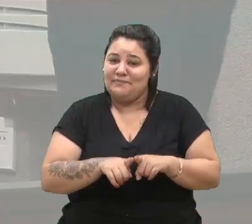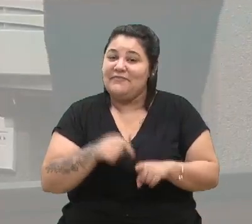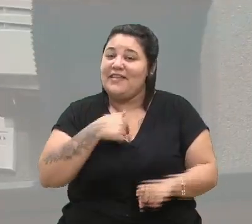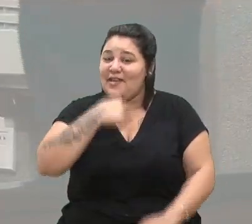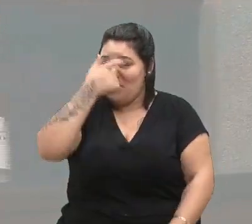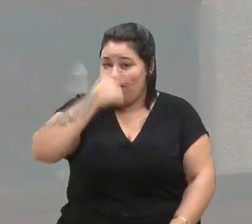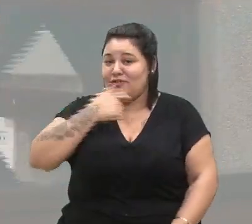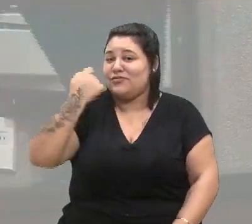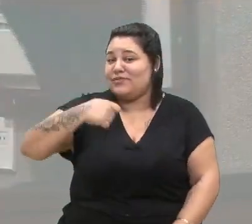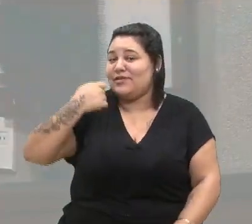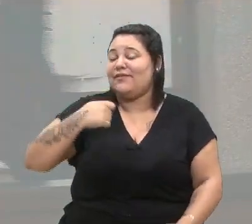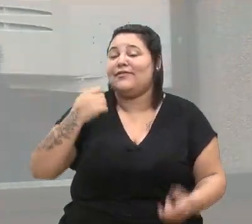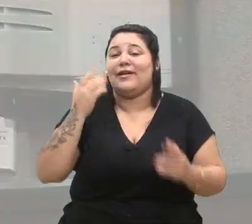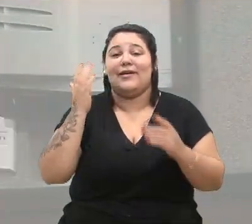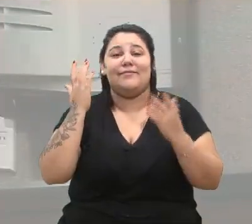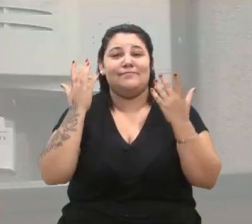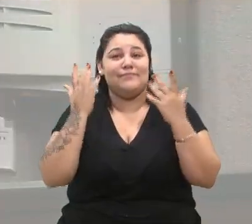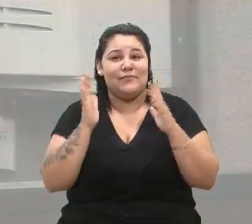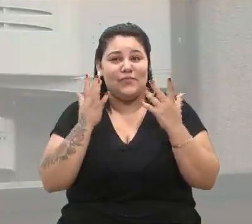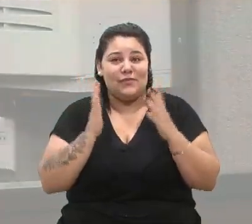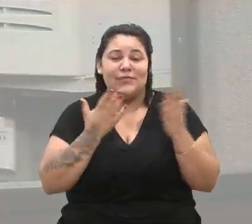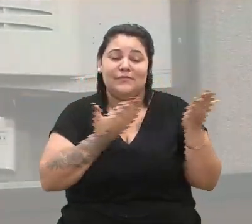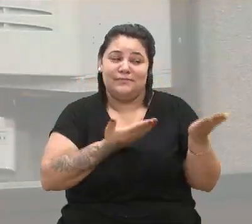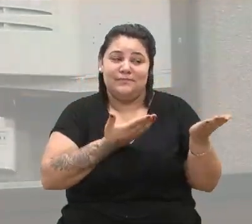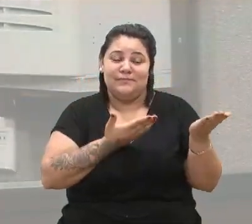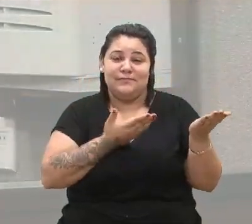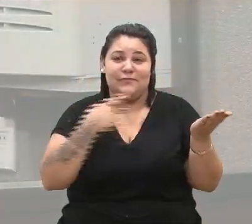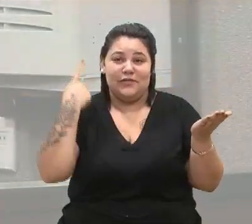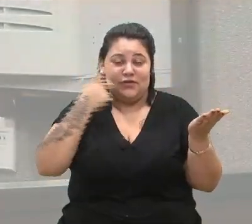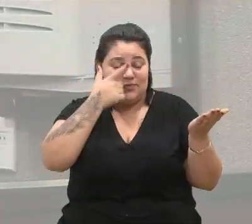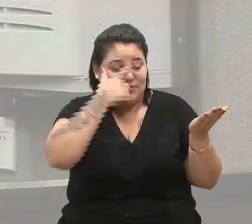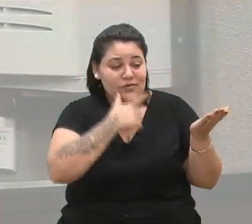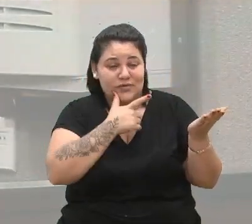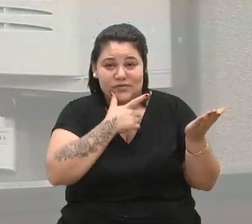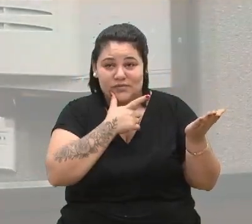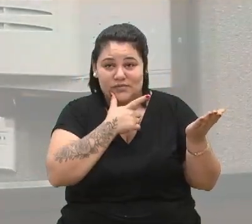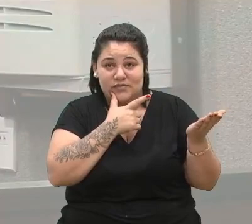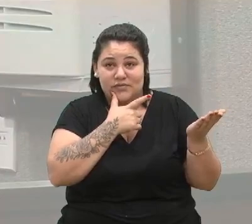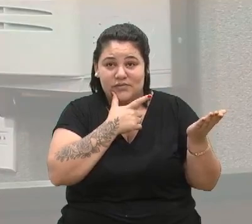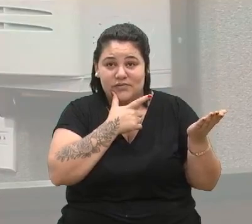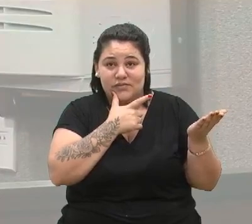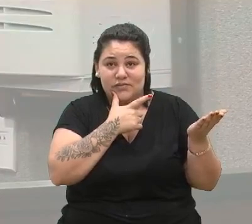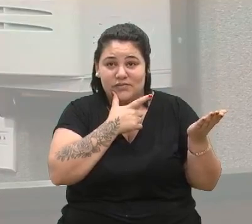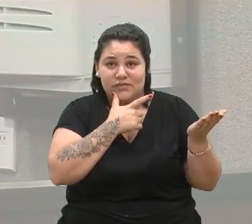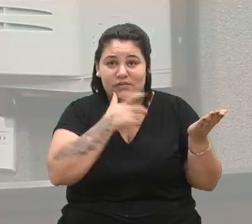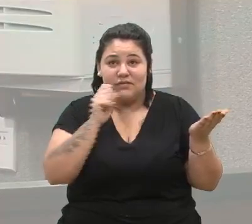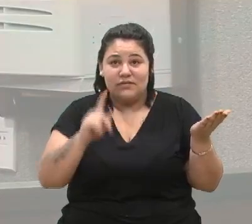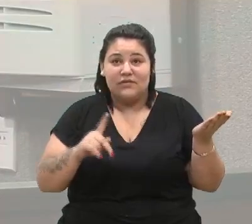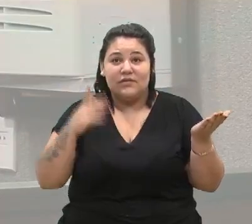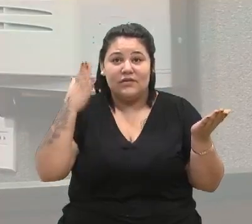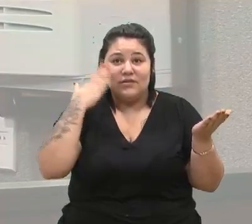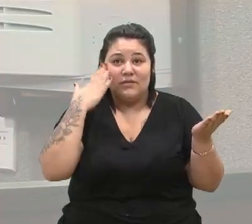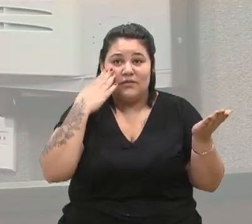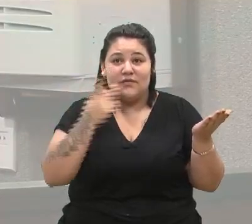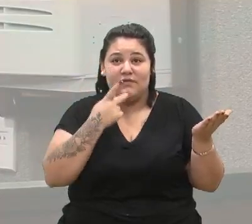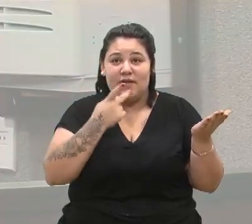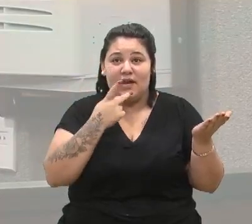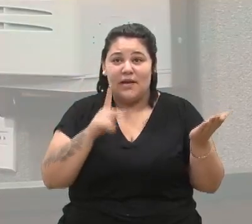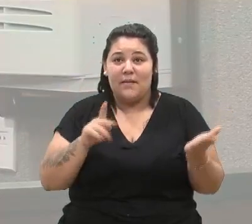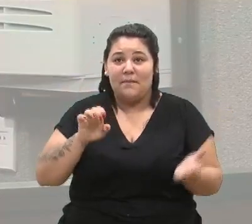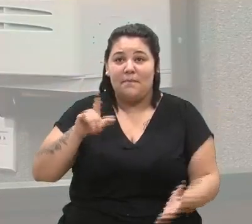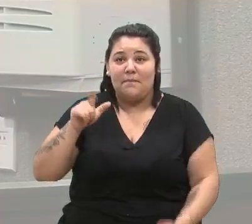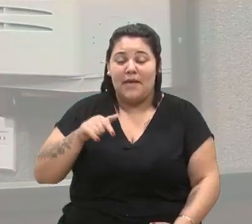hoje aqui, vereador Lucas Caranhato, quem sabe falar sobre o Pé de Meia, né? Um programa do